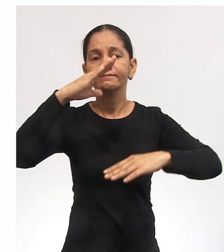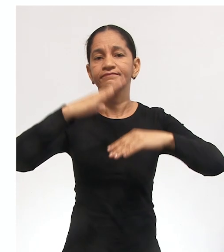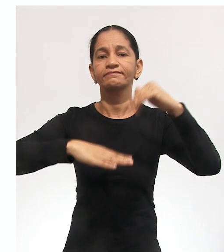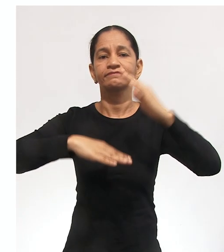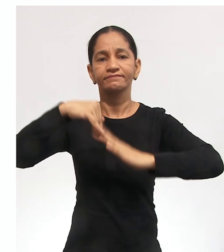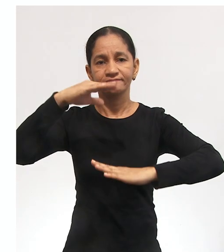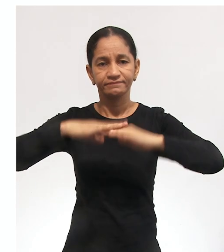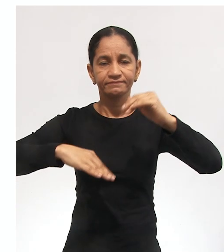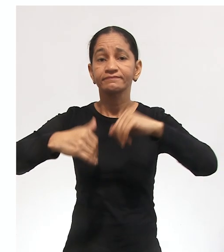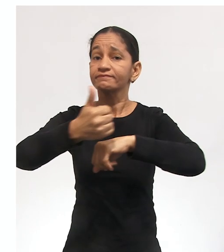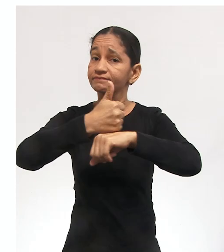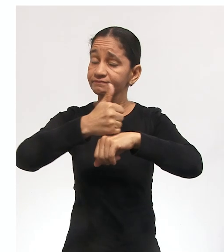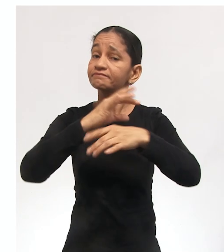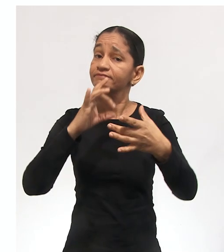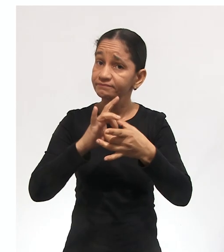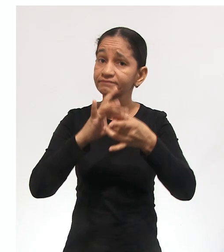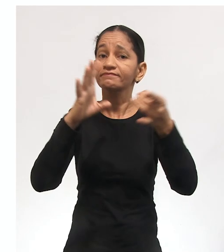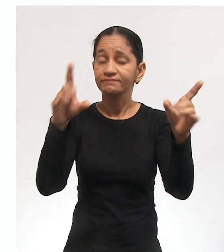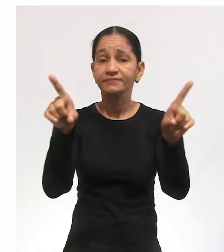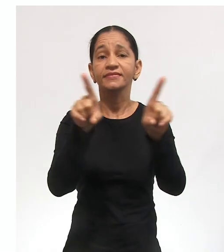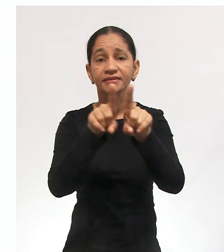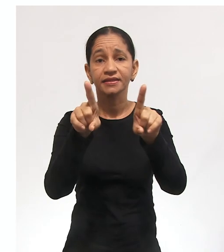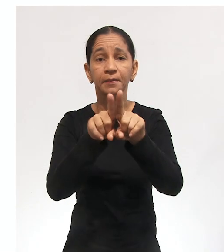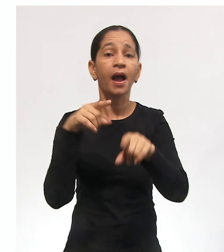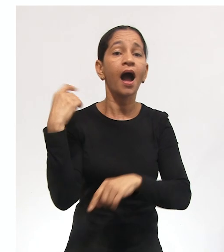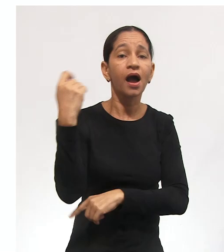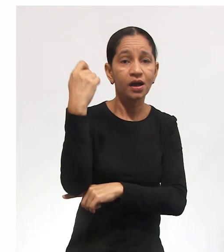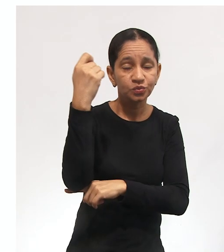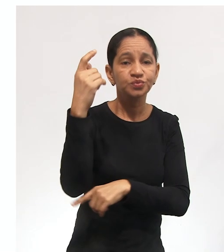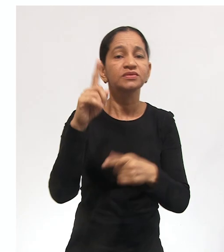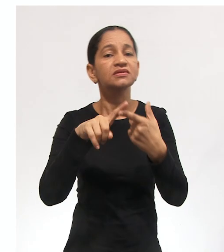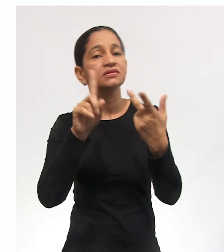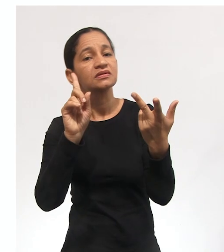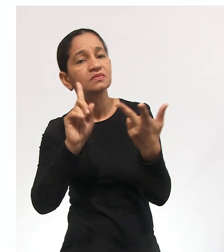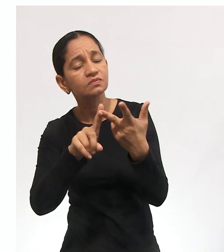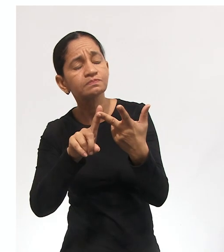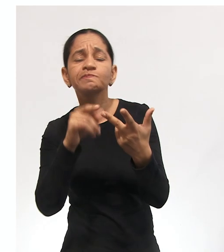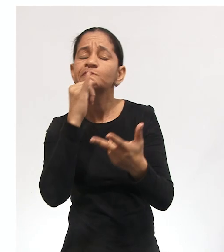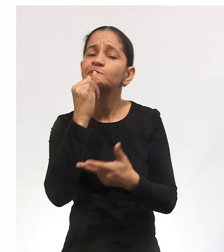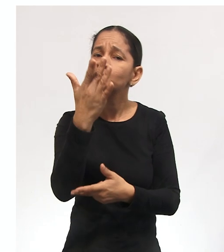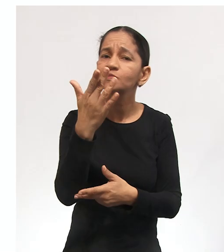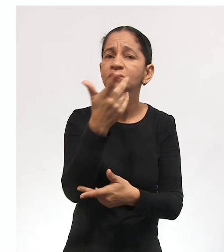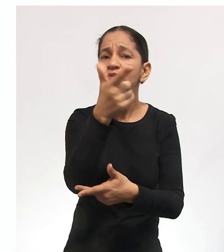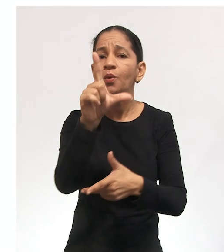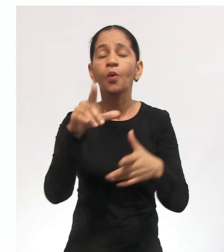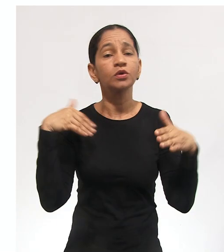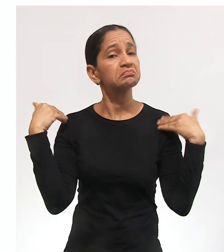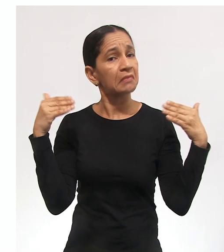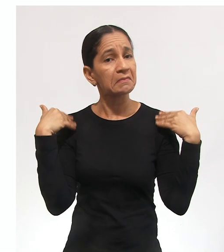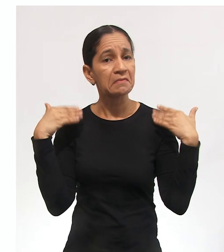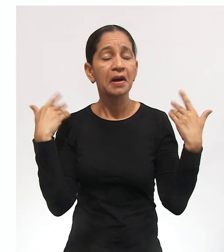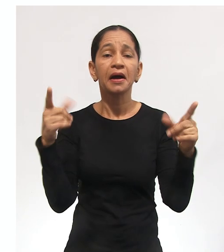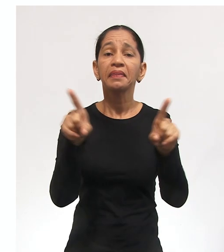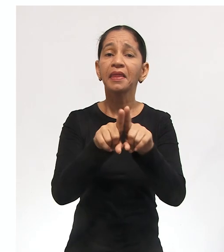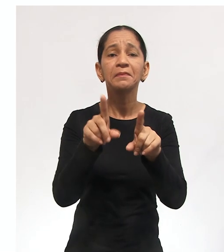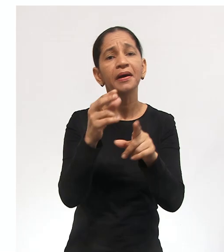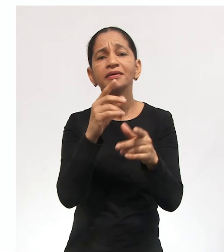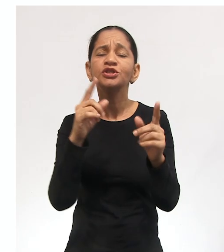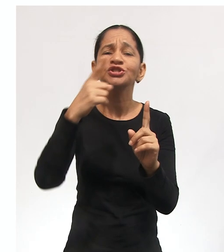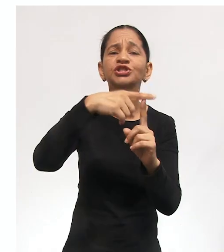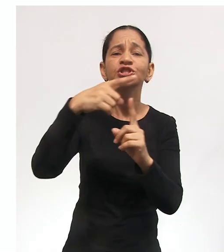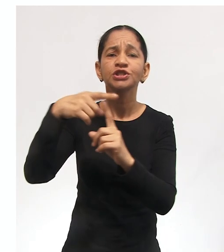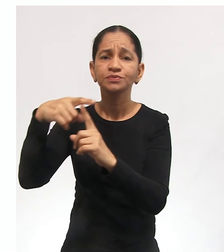profissionais liberais, as instituições de beneficência, as associações recreativas ou